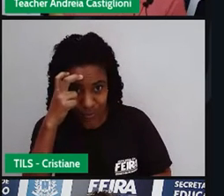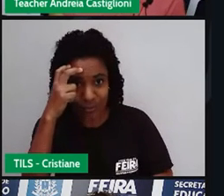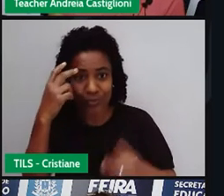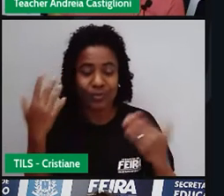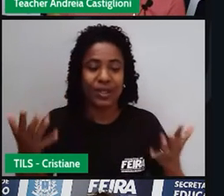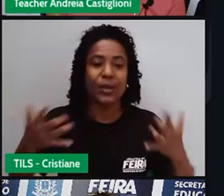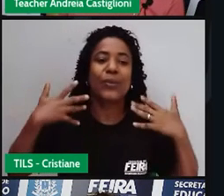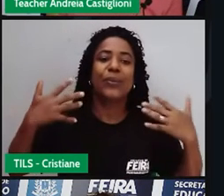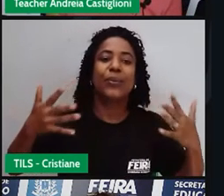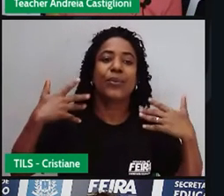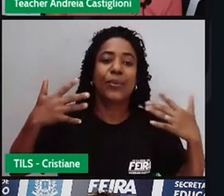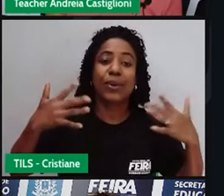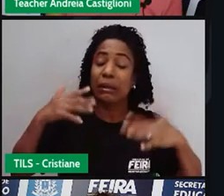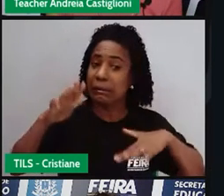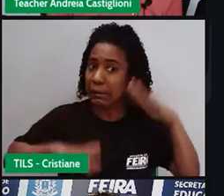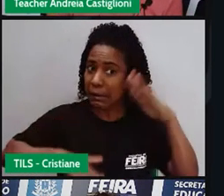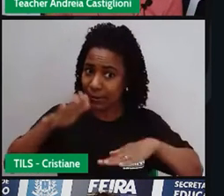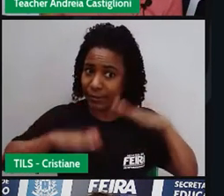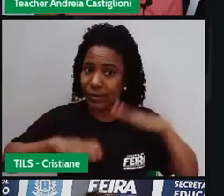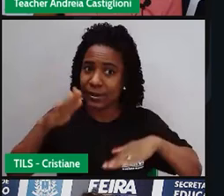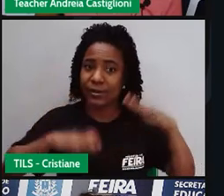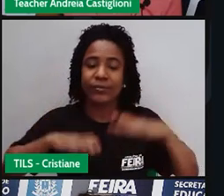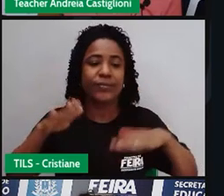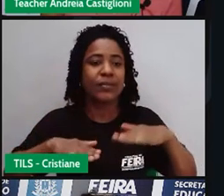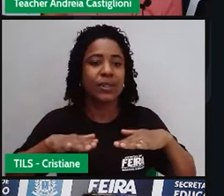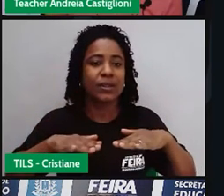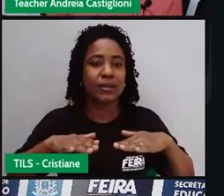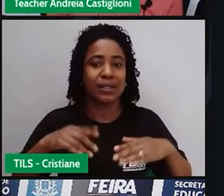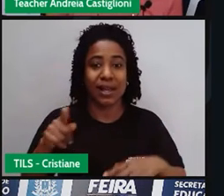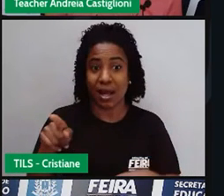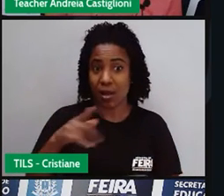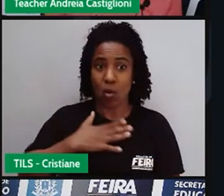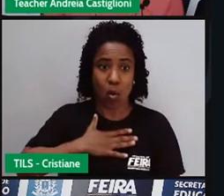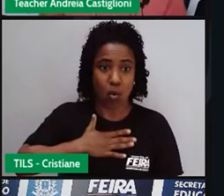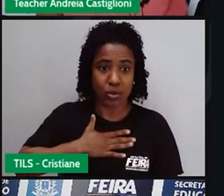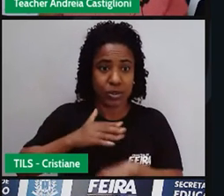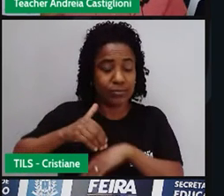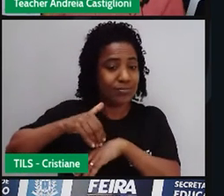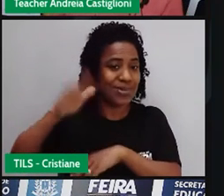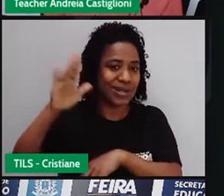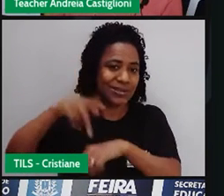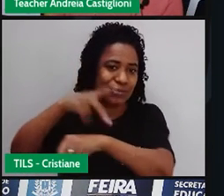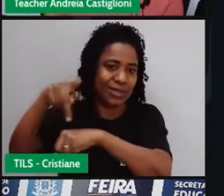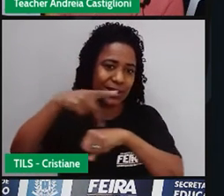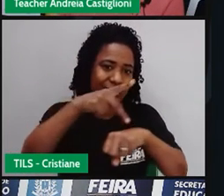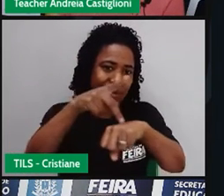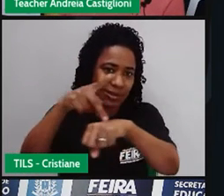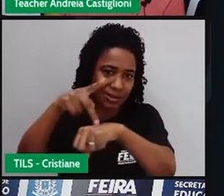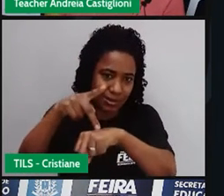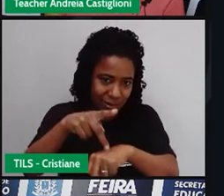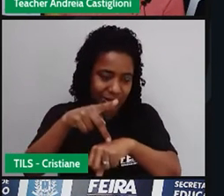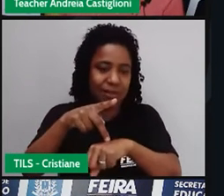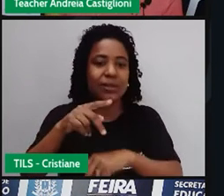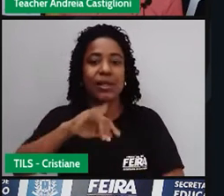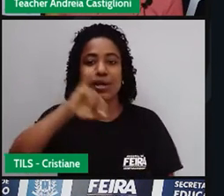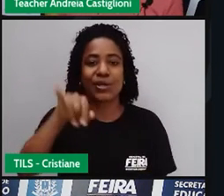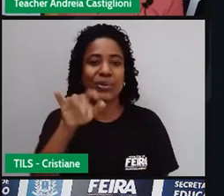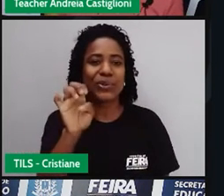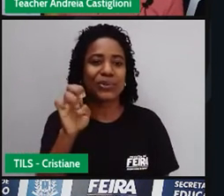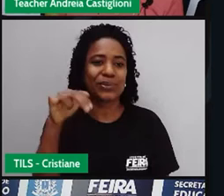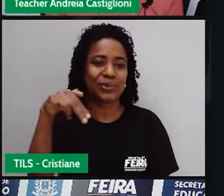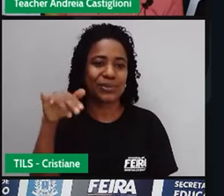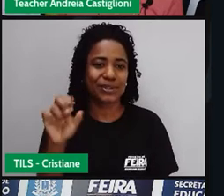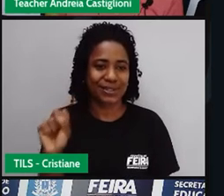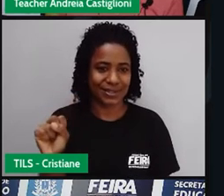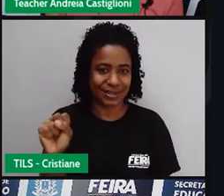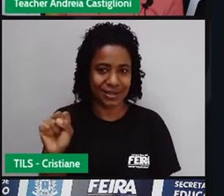mais um tempo eles usam muito o jeans também como tem as duas pernas ele vai estar no plural